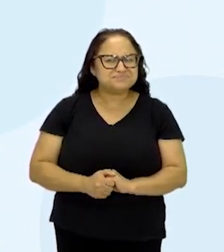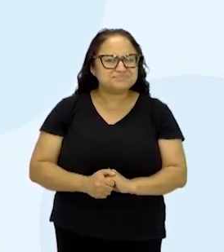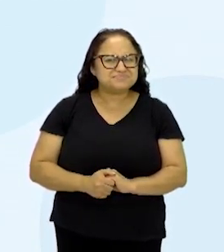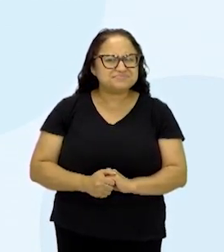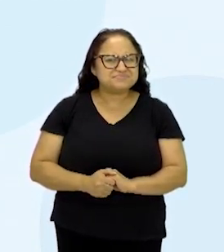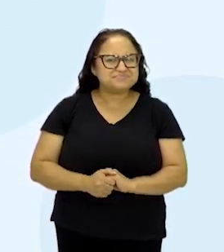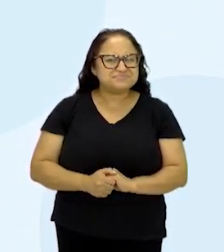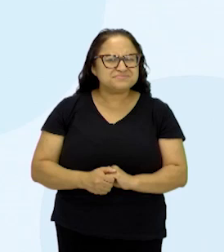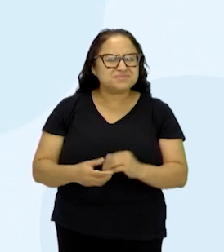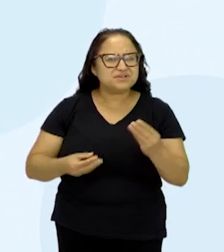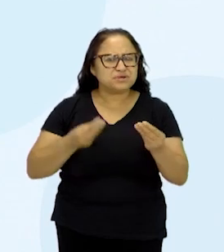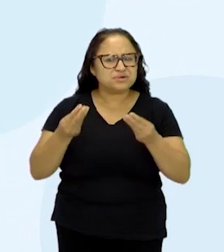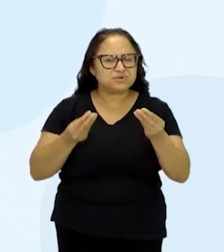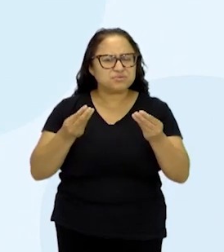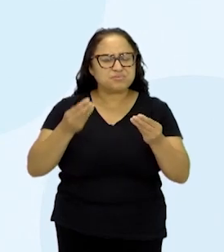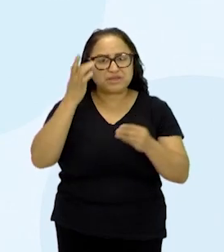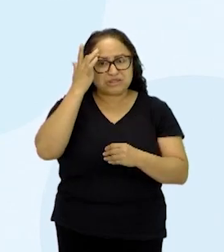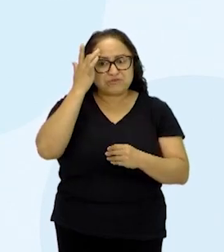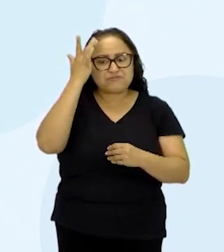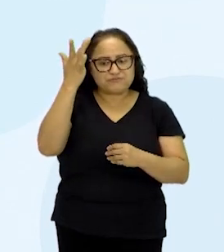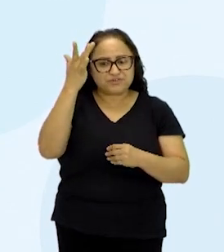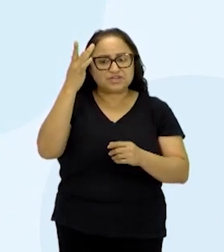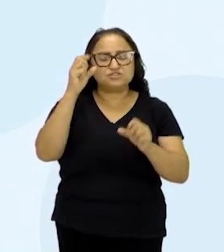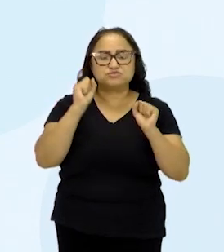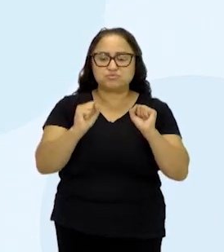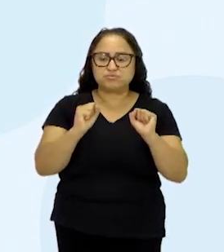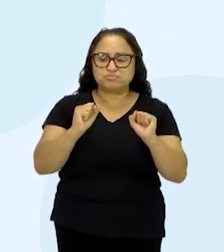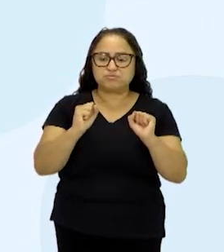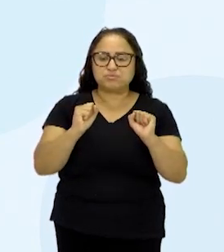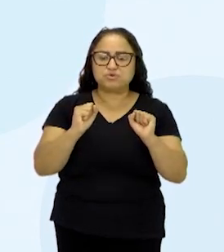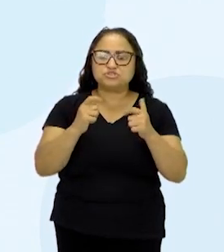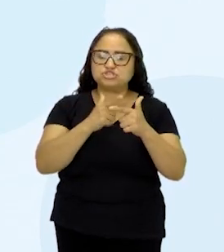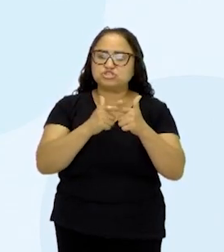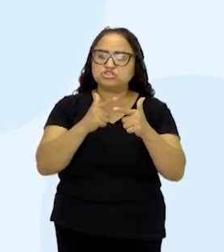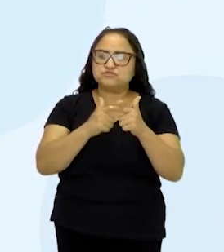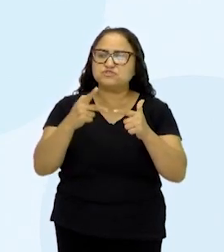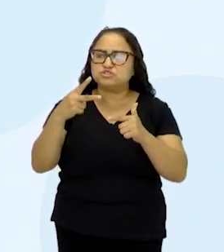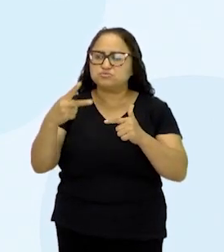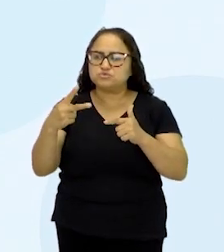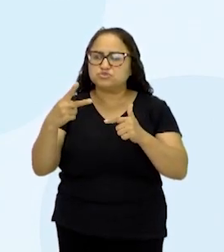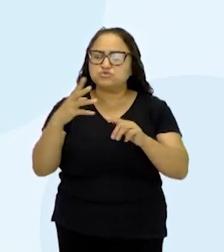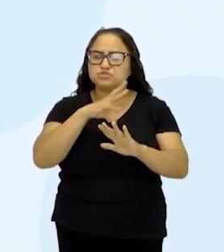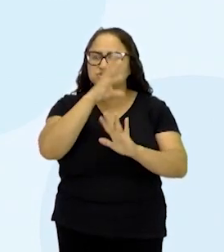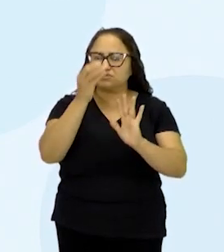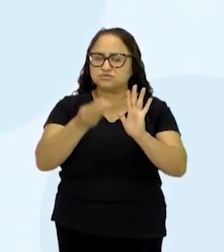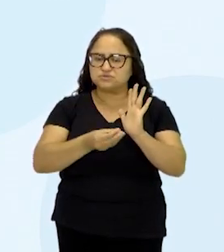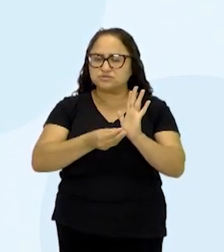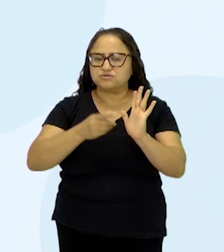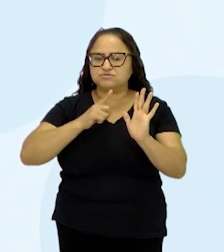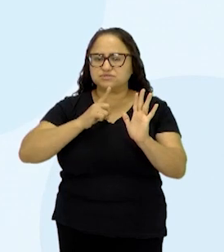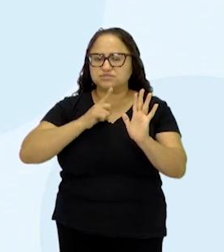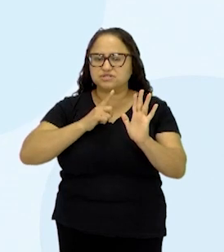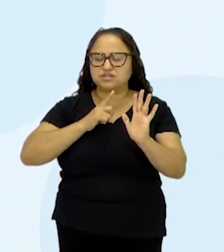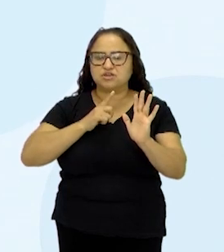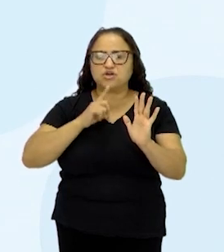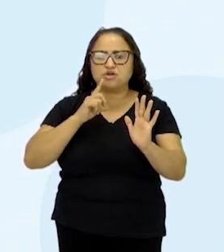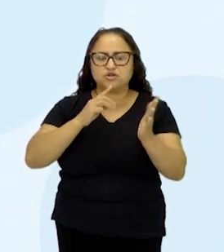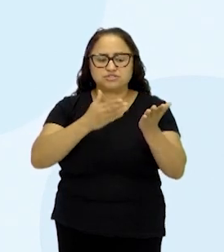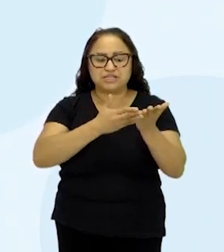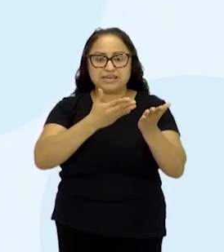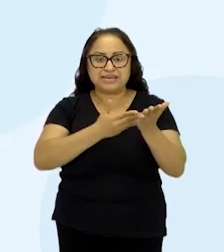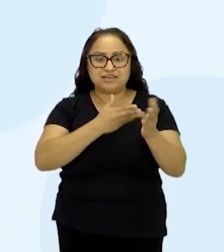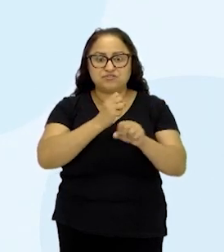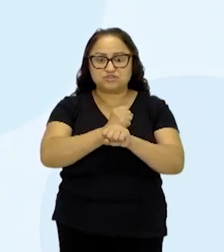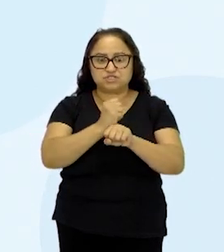para que fique algo mais fácil, a gente pode dividir por 2 a quantidade total de livros lidos ao ano, que